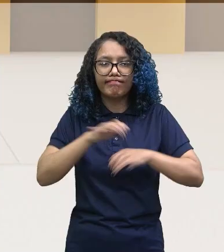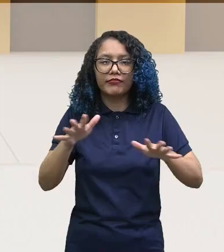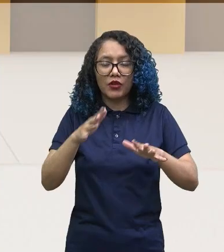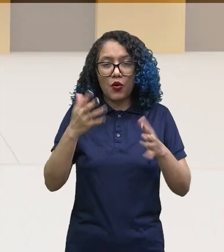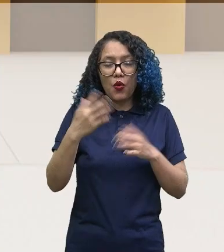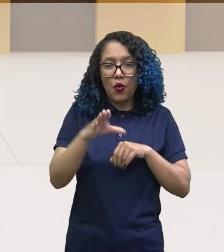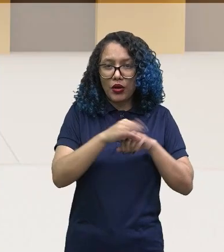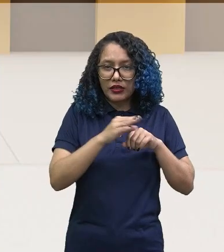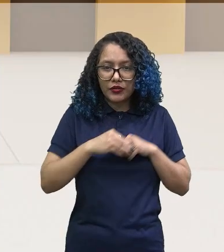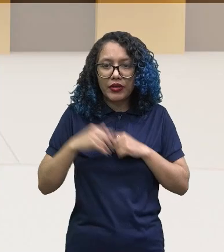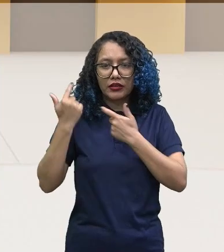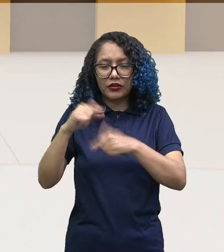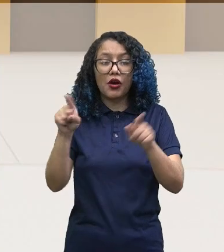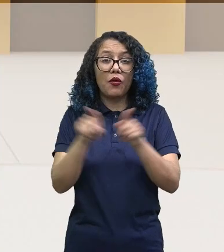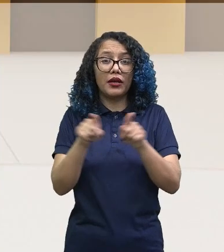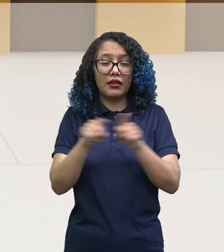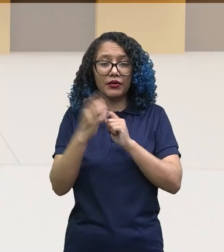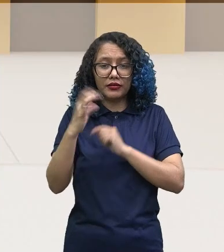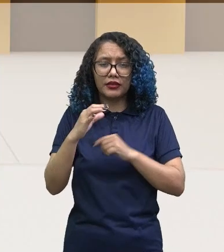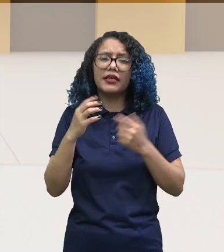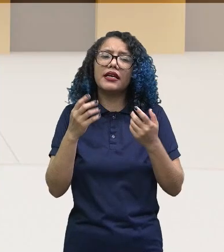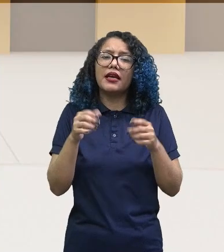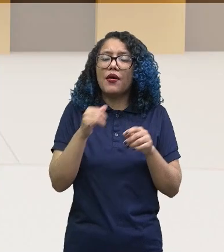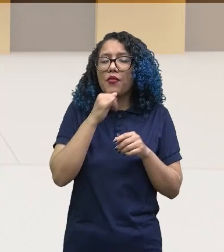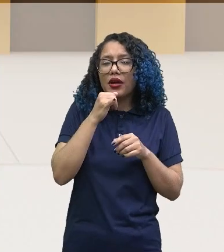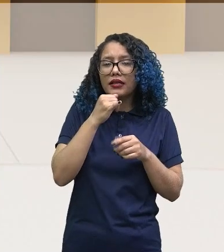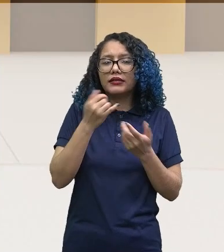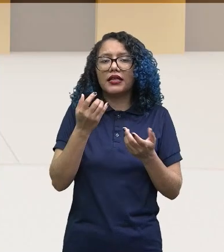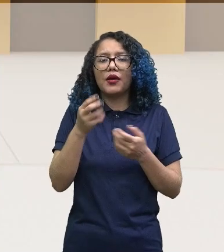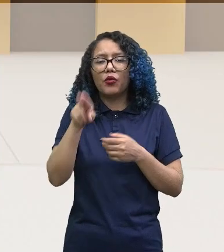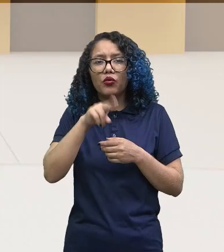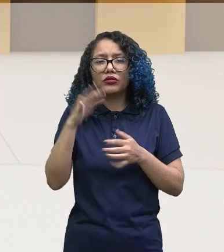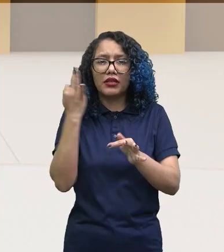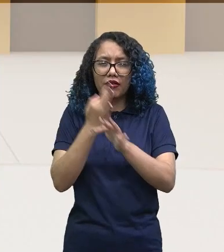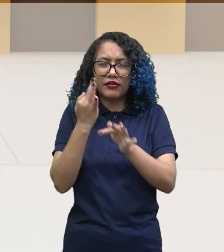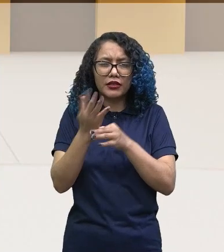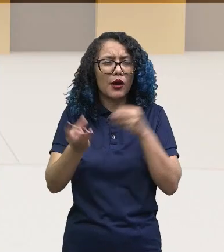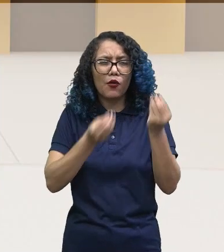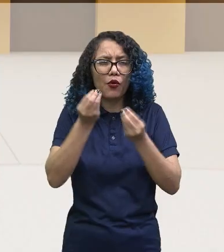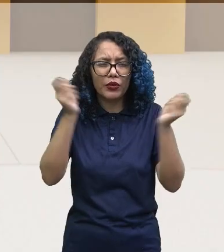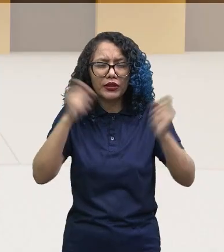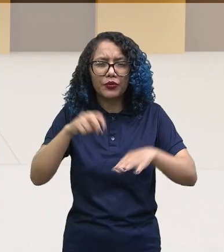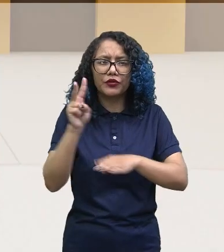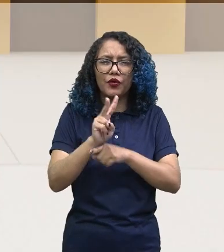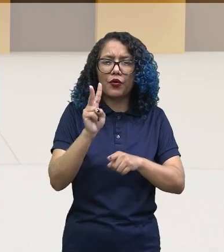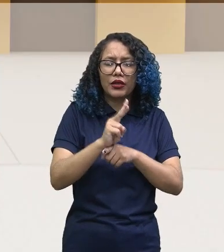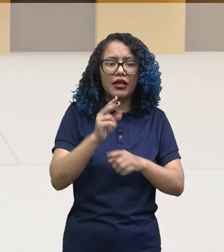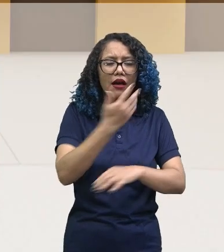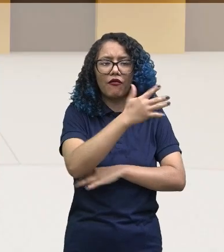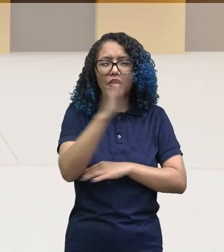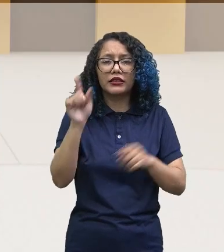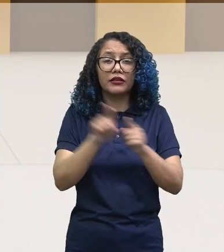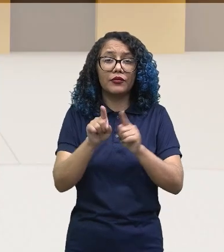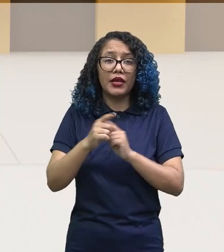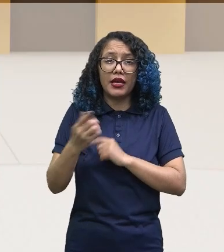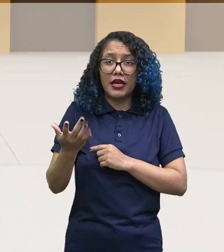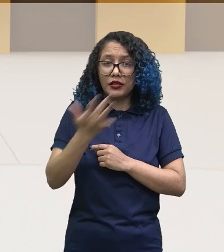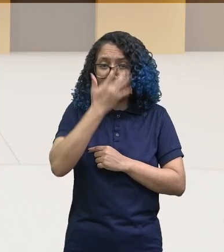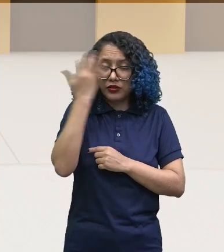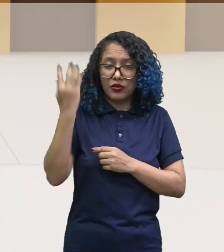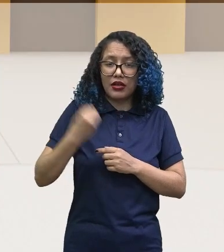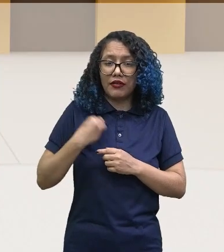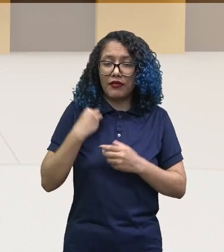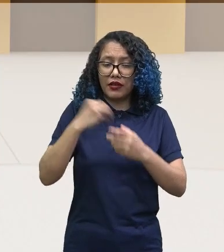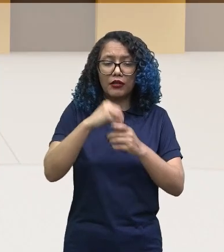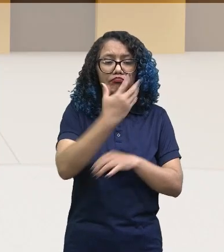a física, né, pode ser aplicada para cuidar das nossas florestas, também das pessoas que nelas vivem. Isso mesmo. A gente